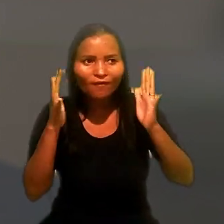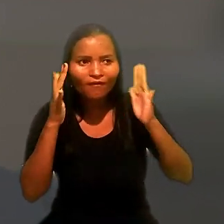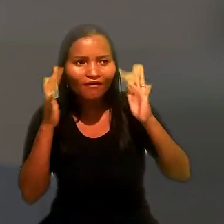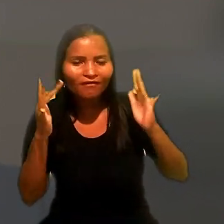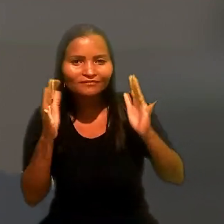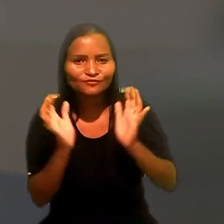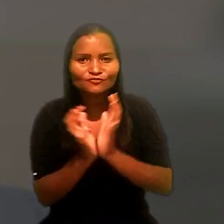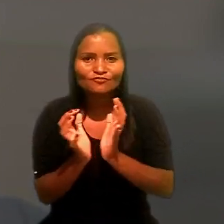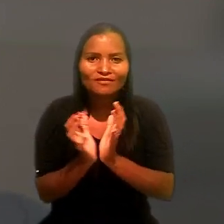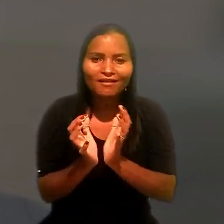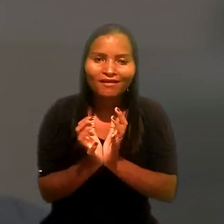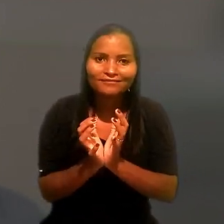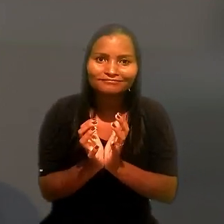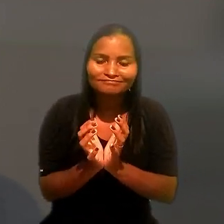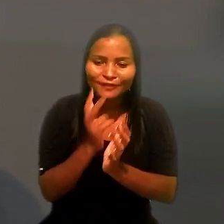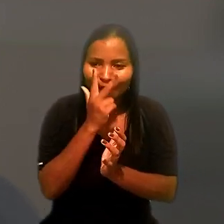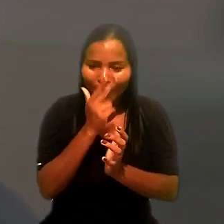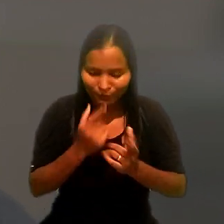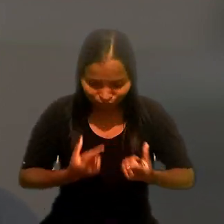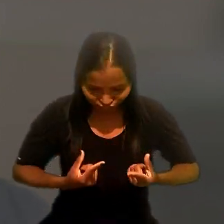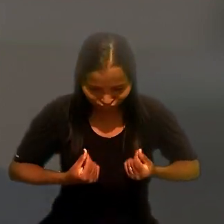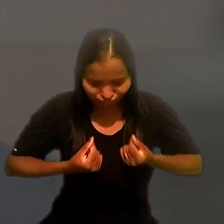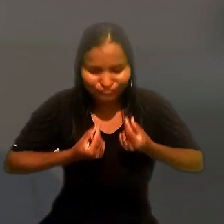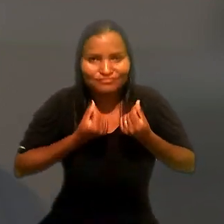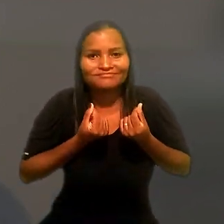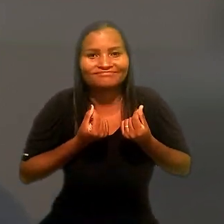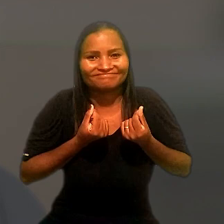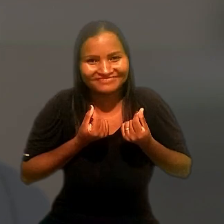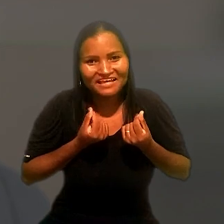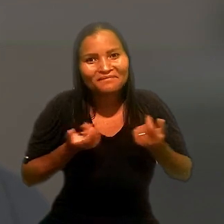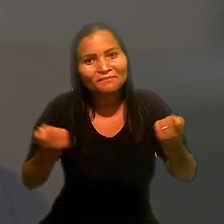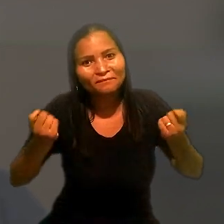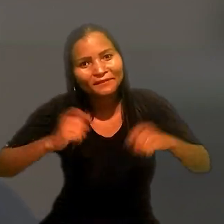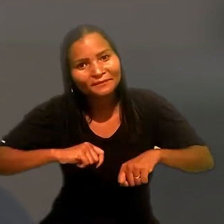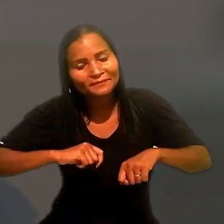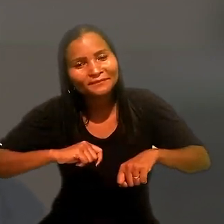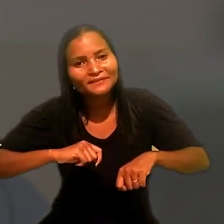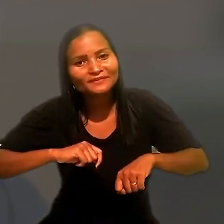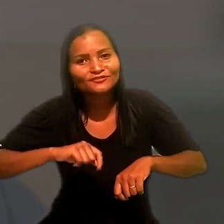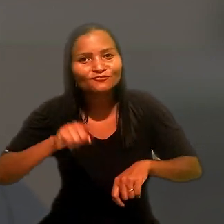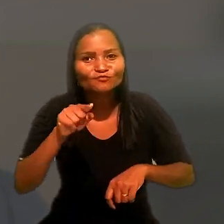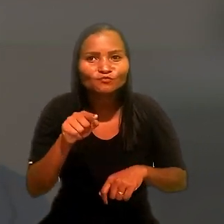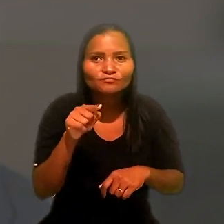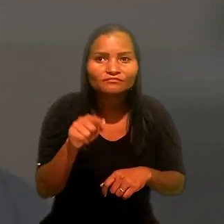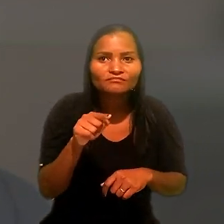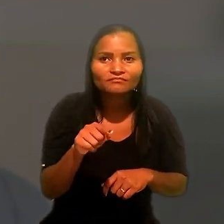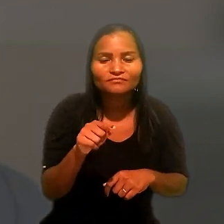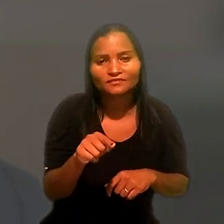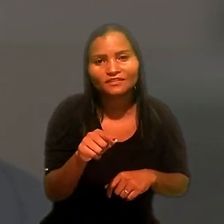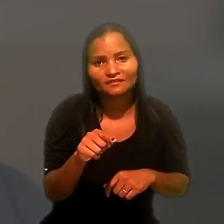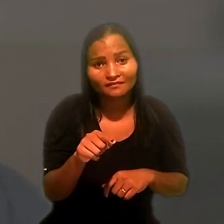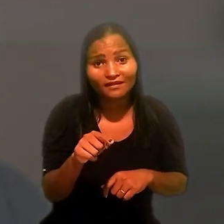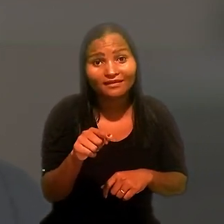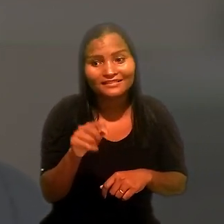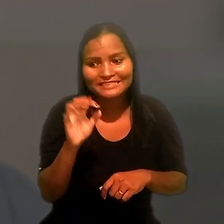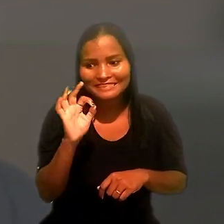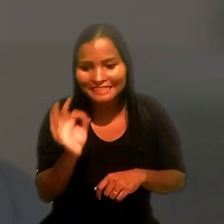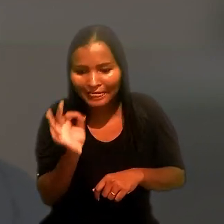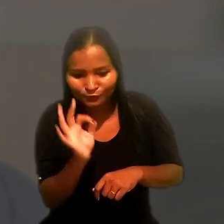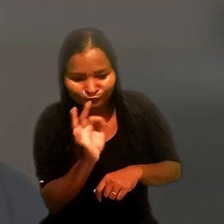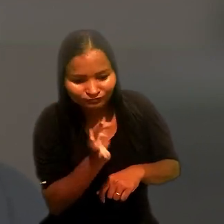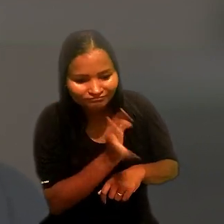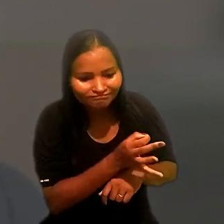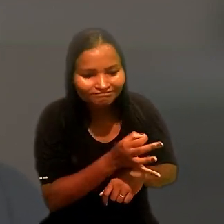ouvir ponderações, reflexões de um colega. E isso enriquece a pessoa, permite que você